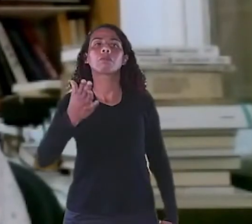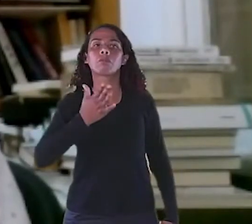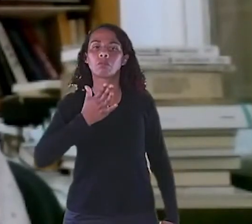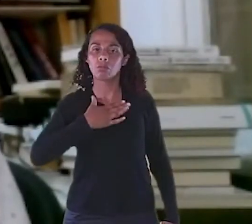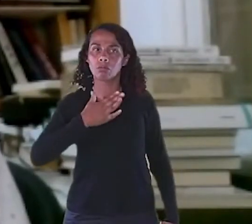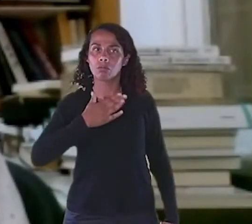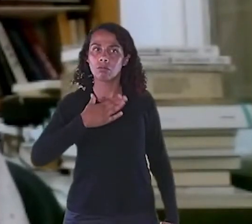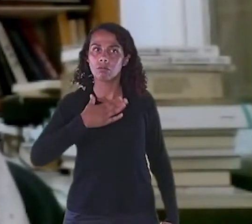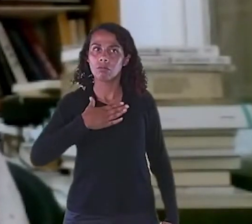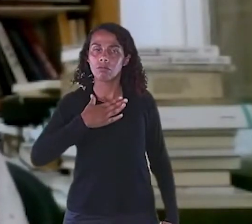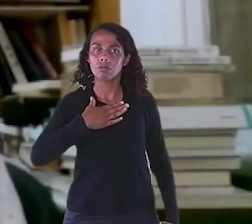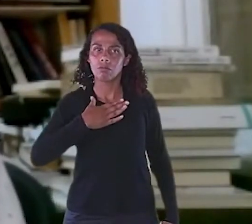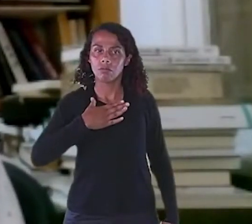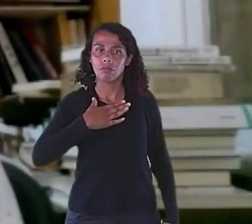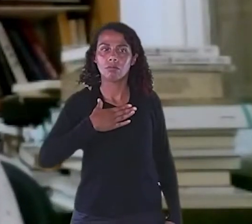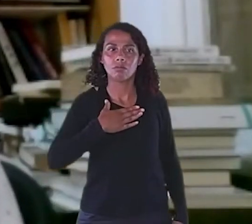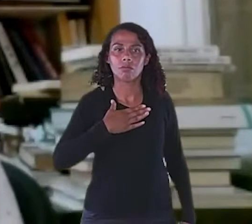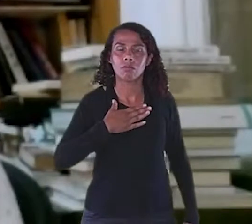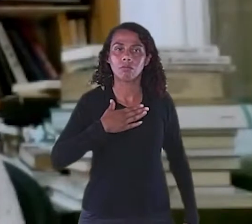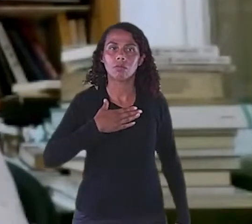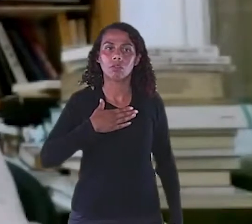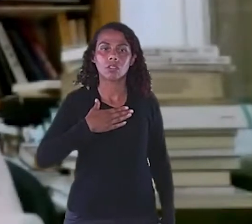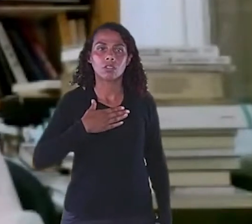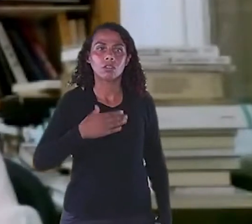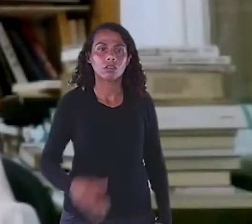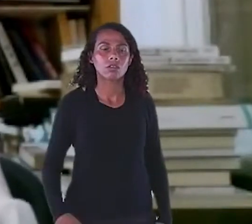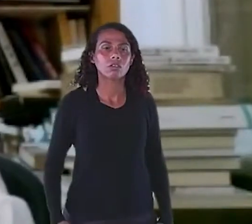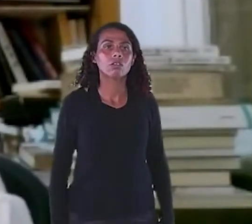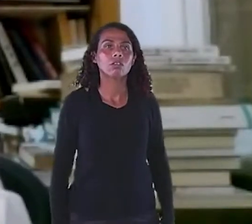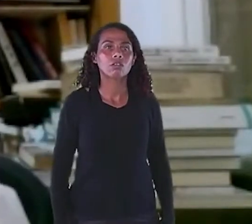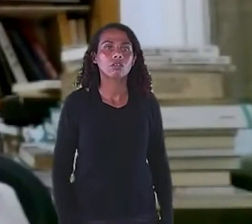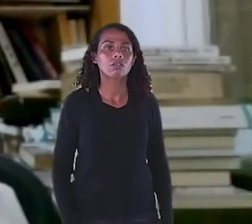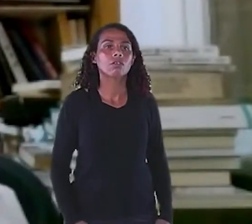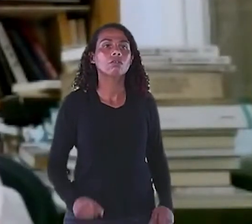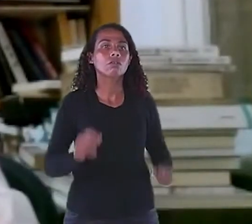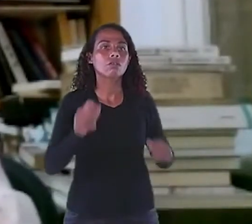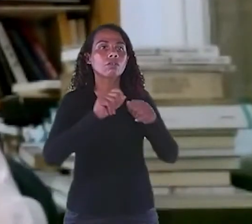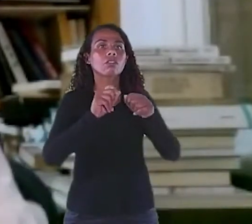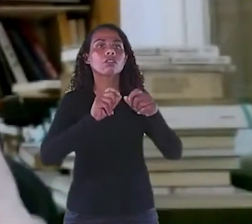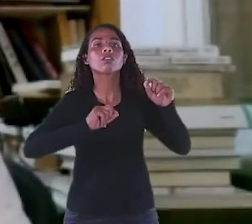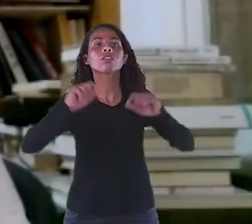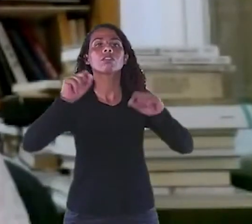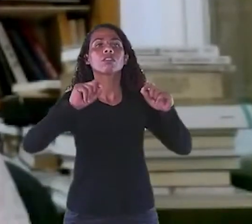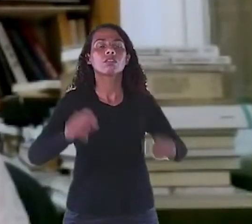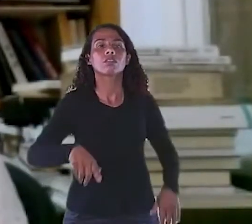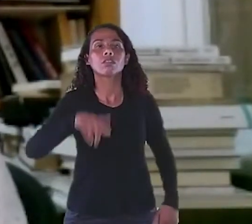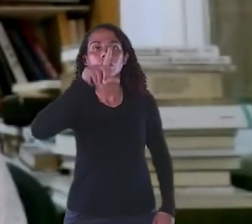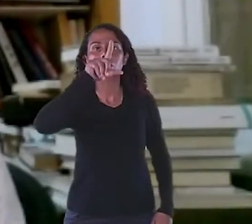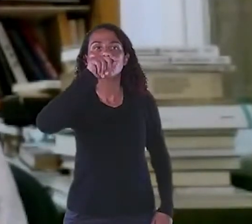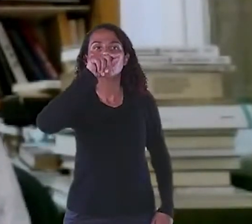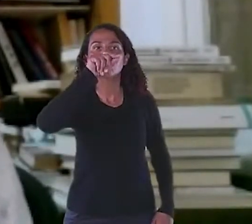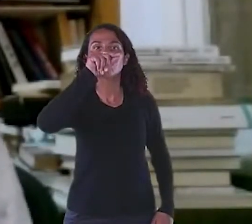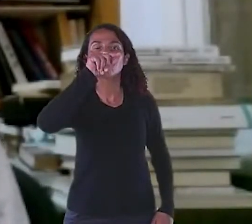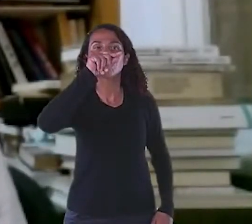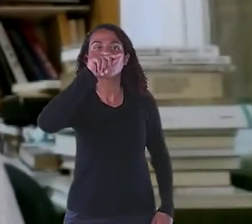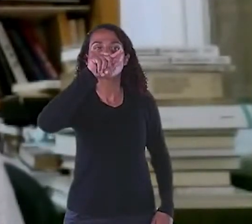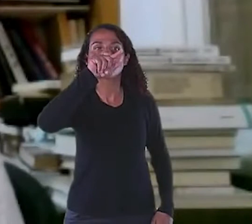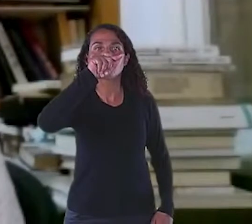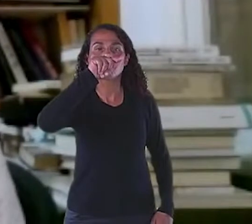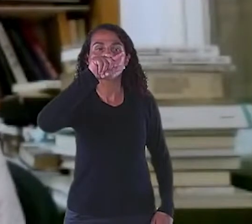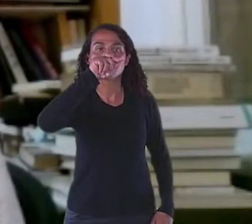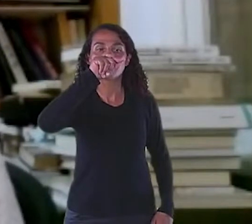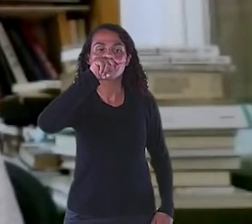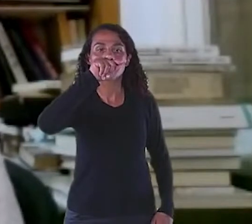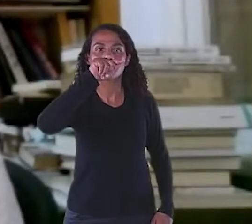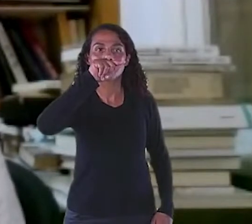onde havia uma fartura e atravessava de carro, às vezes distâncias enormes, e soltava esses